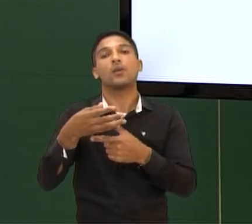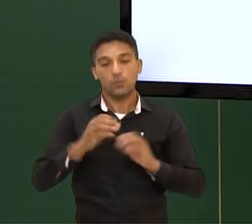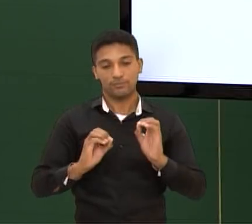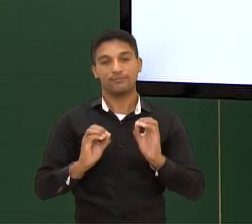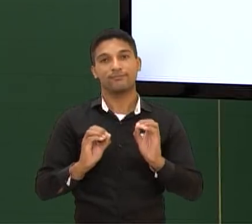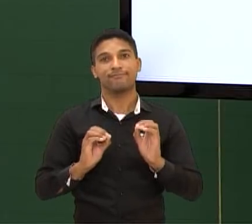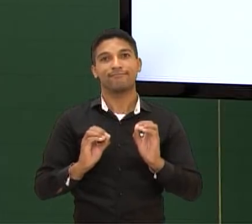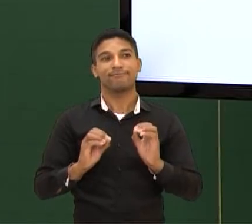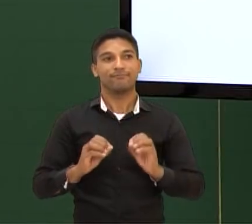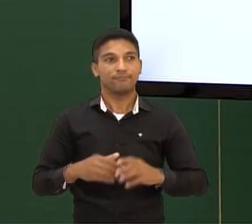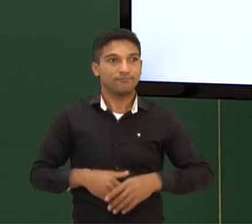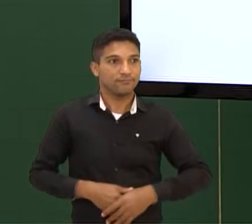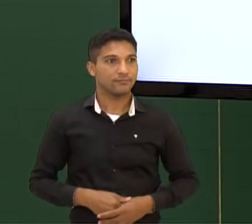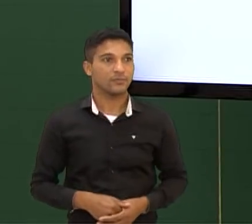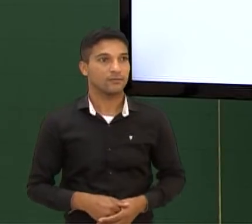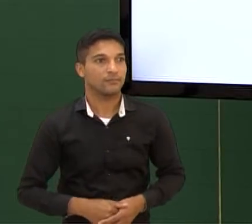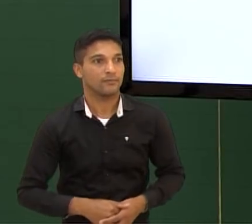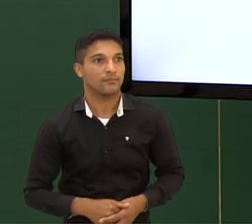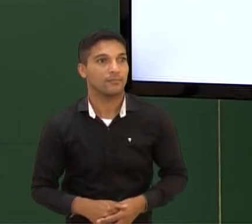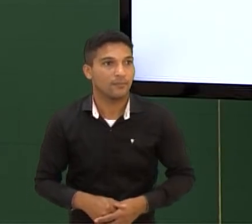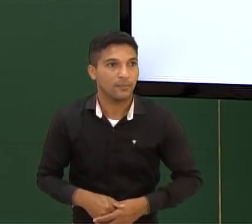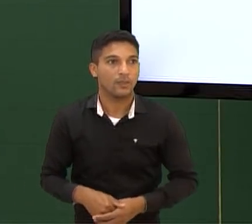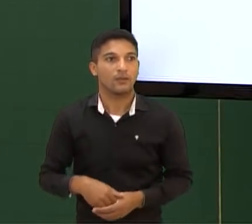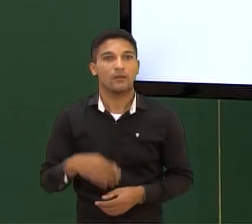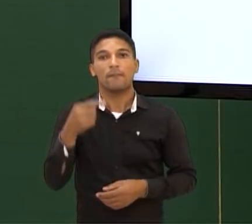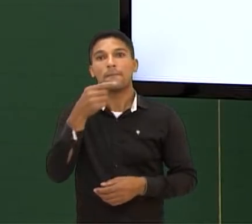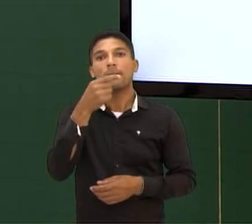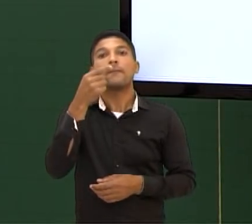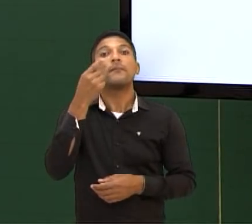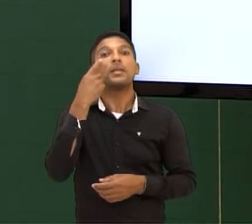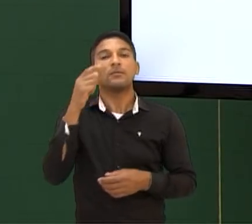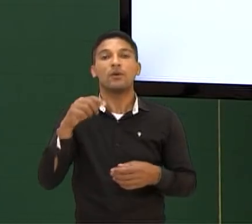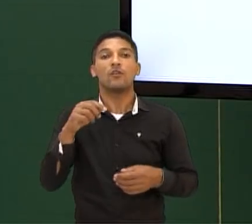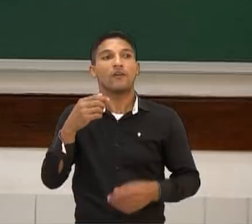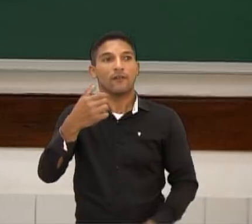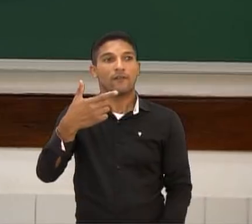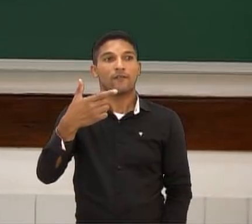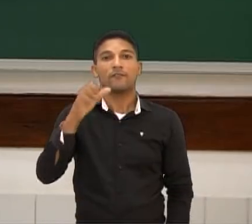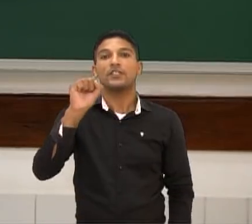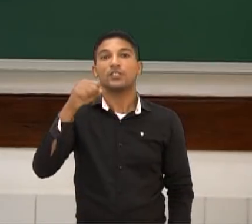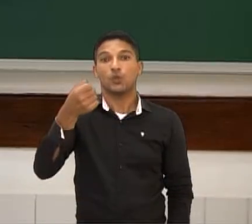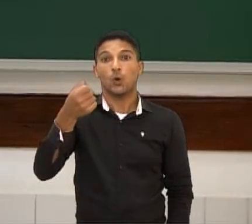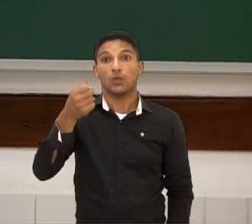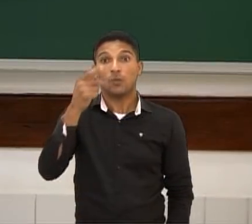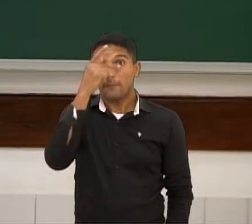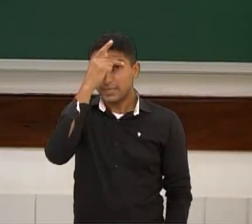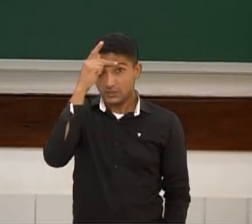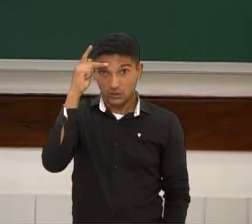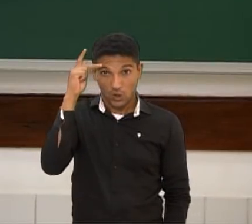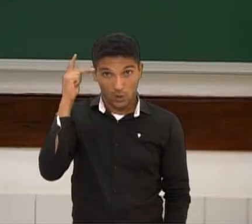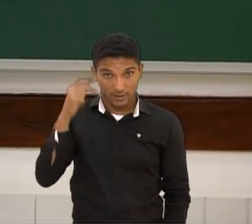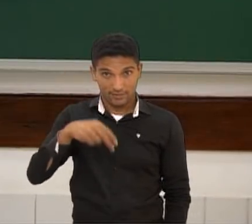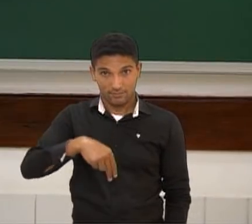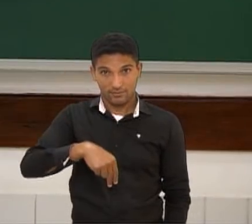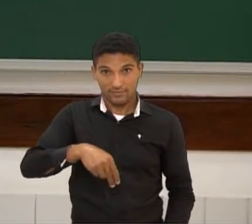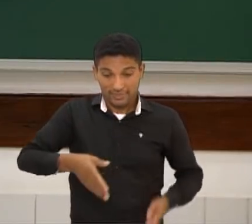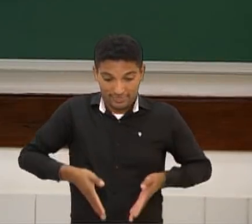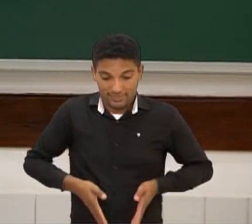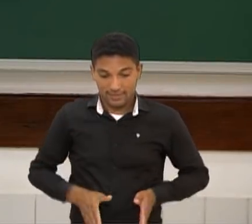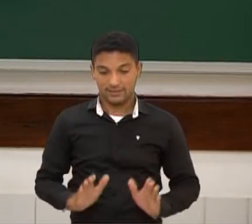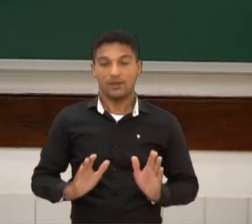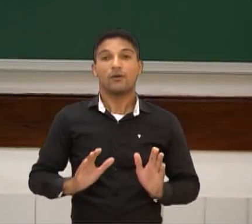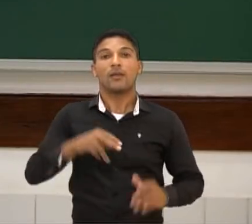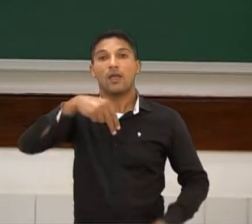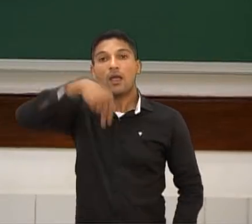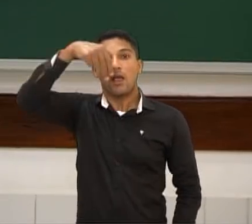que nasceram na região, o quê? Na região Nordeste, ok? Então, verificaram como assim fica um pouco mais fácil de resolver?